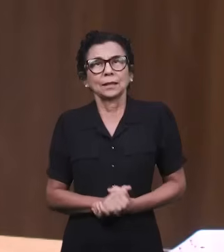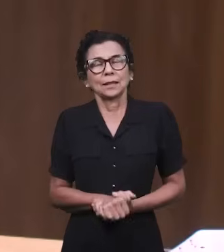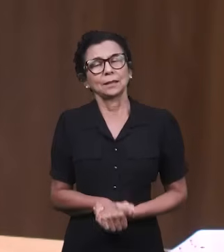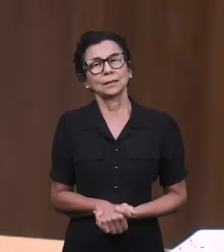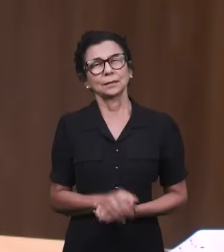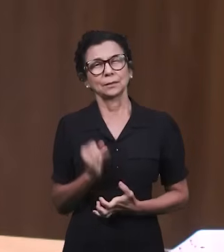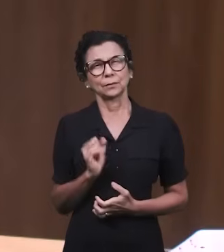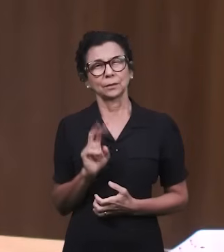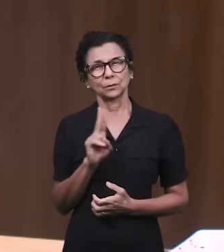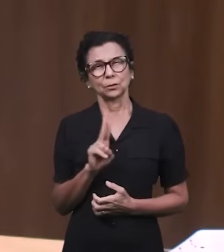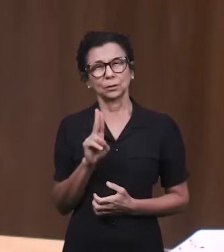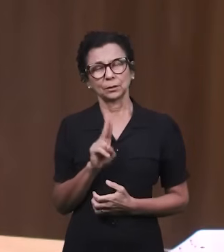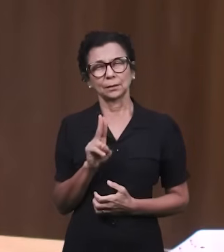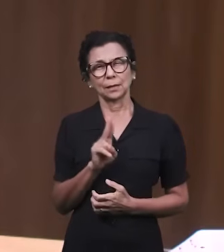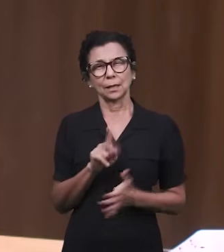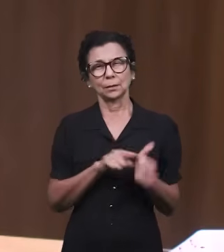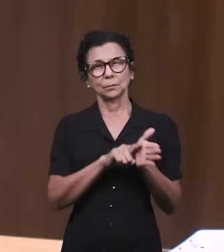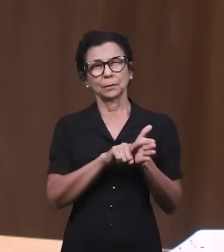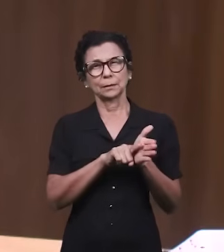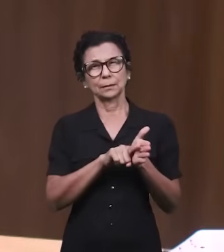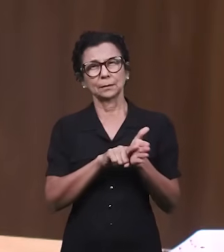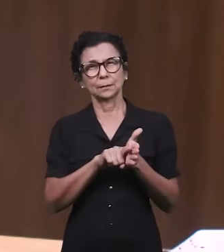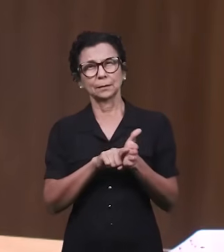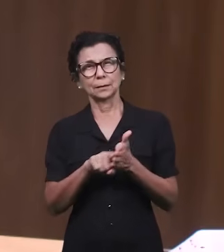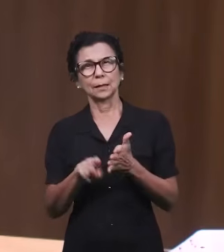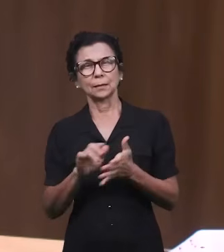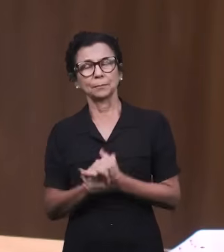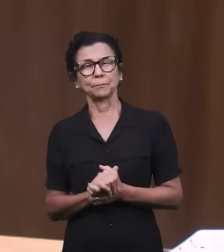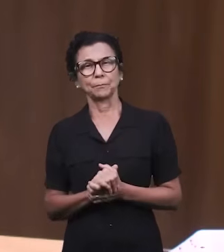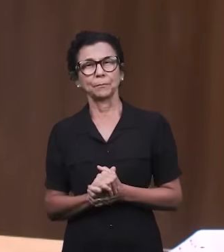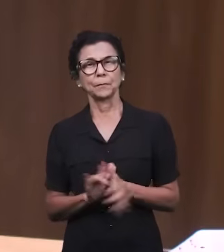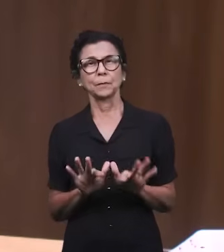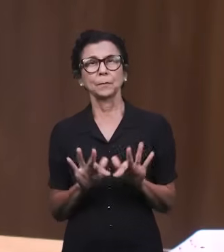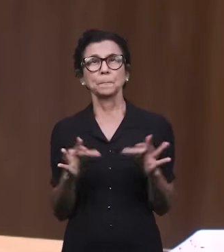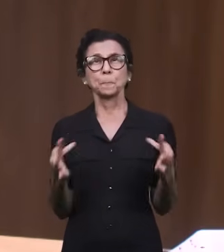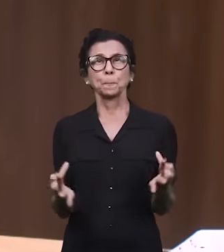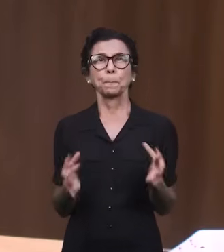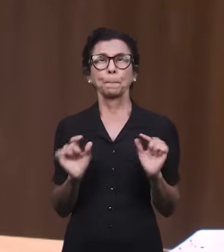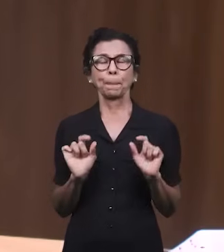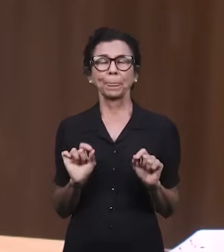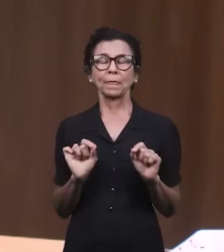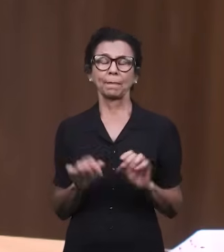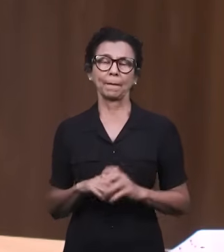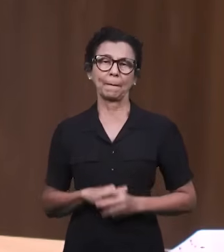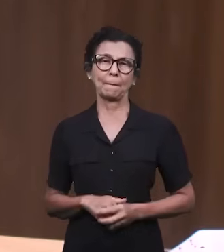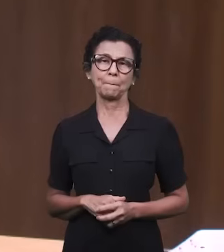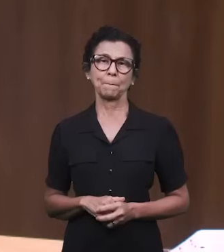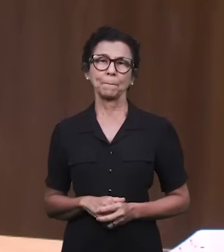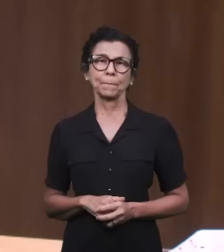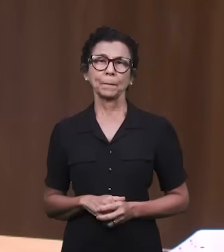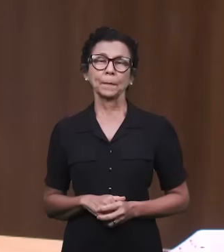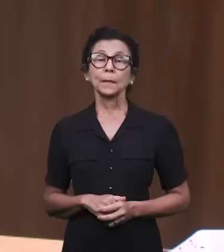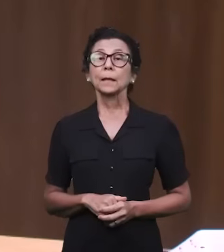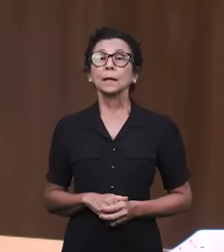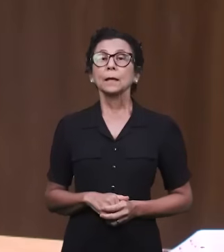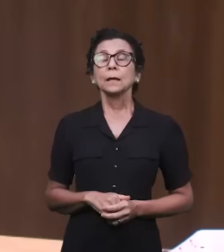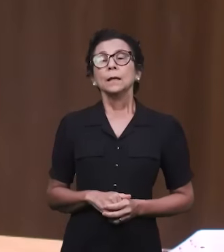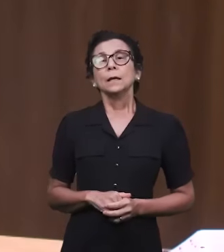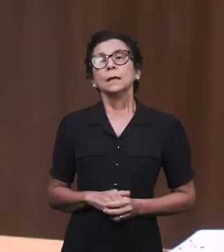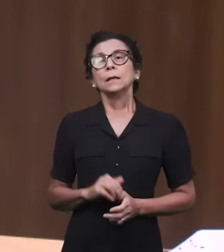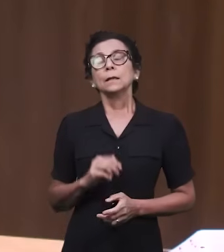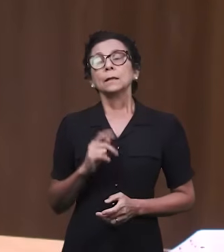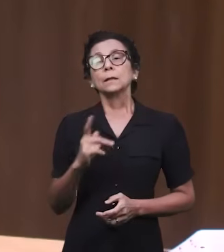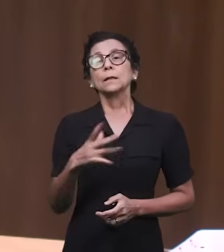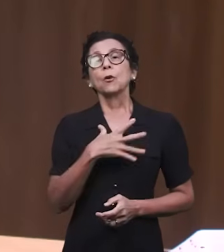você for ler, for pesquisar. Então, é tão simples. É como que o seu filho está tendo acesso à natureza,